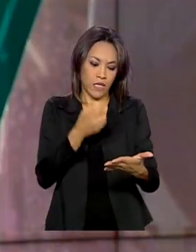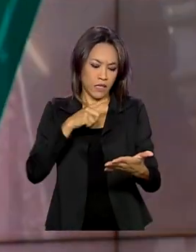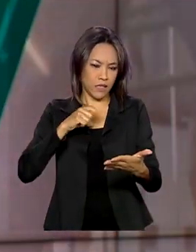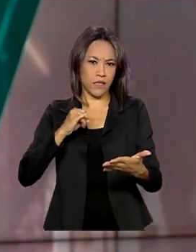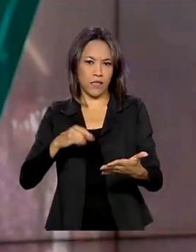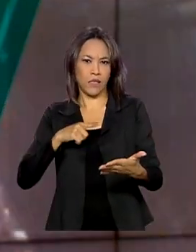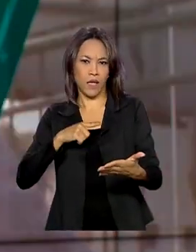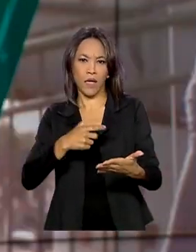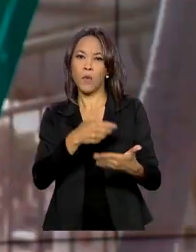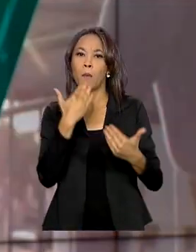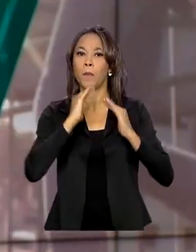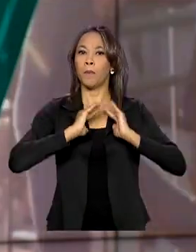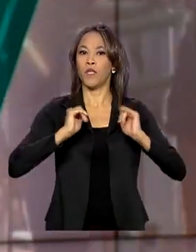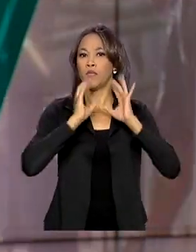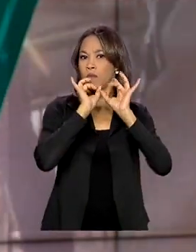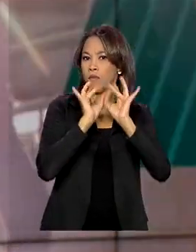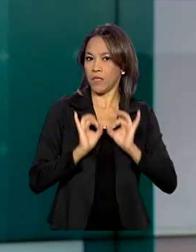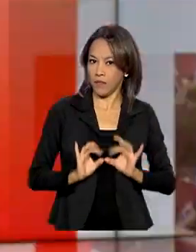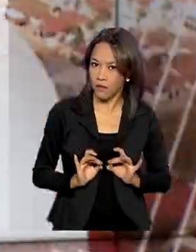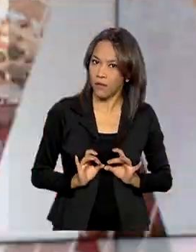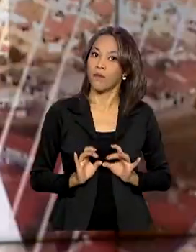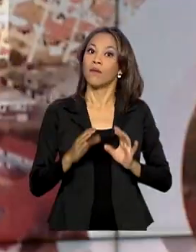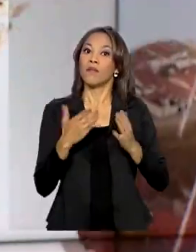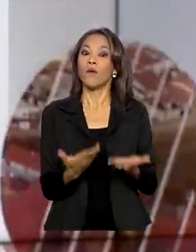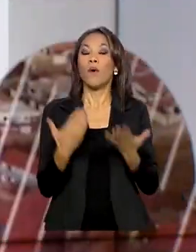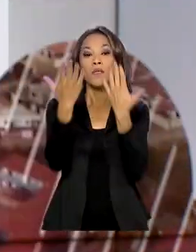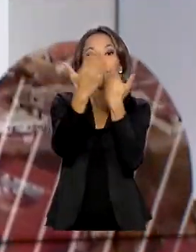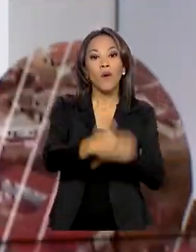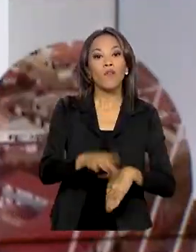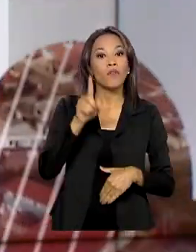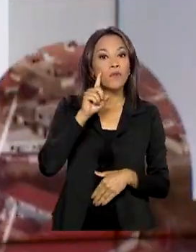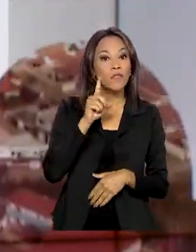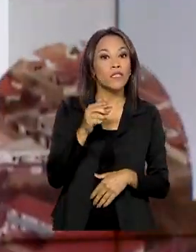com atendimento especializado. As provas vão ser aplicadas